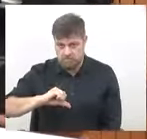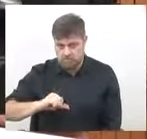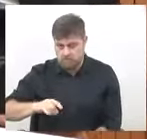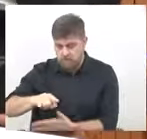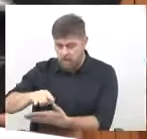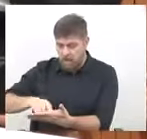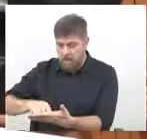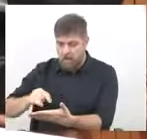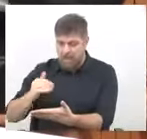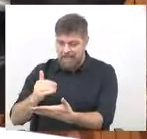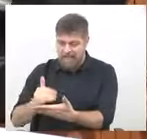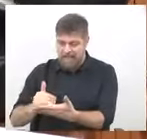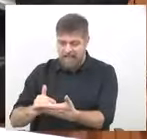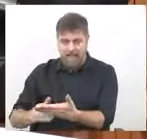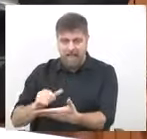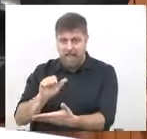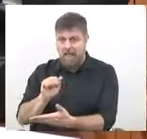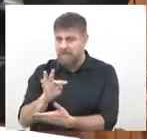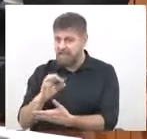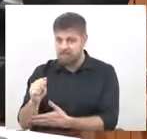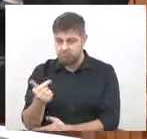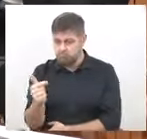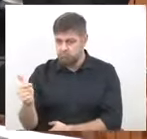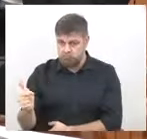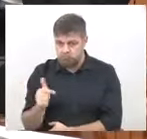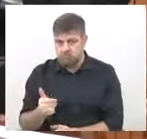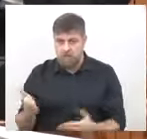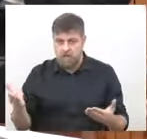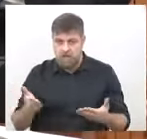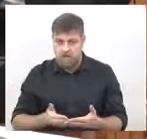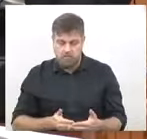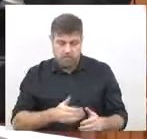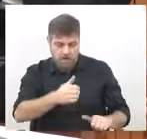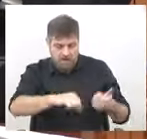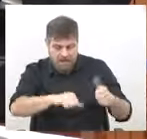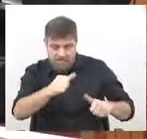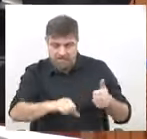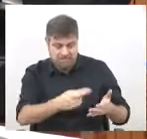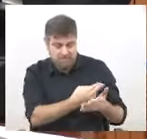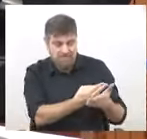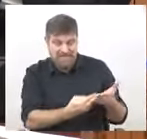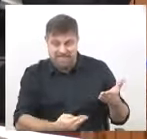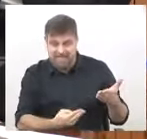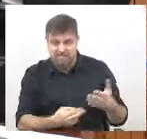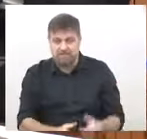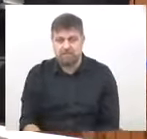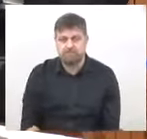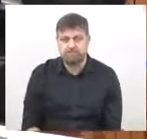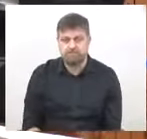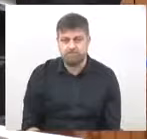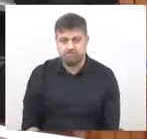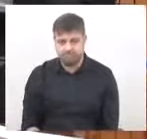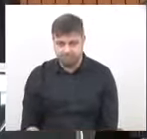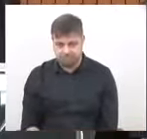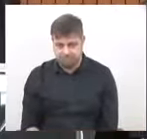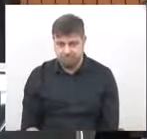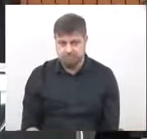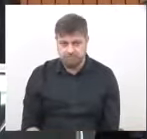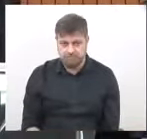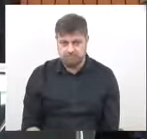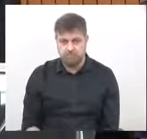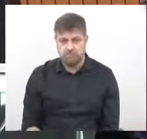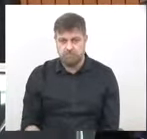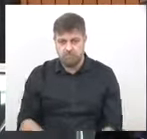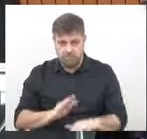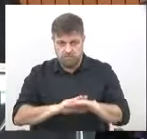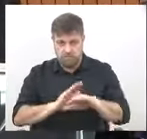da ata. Não há. Item 10, matérias lidas no expediente, sujeito à deliberação do plenário. Vereador Pastor Elias. Senhor presidente, requerimento 2851